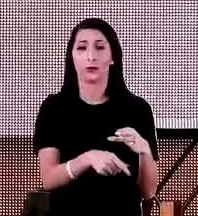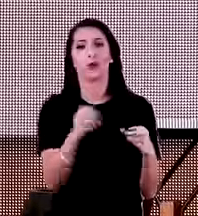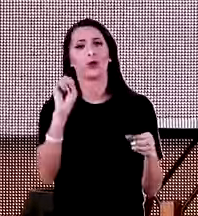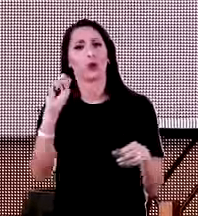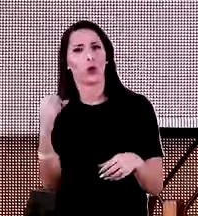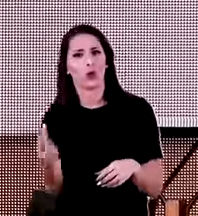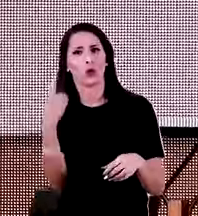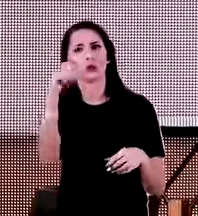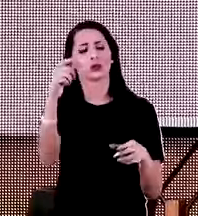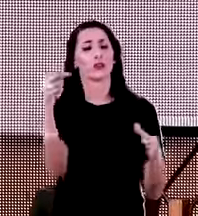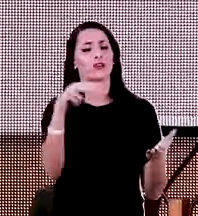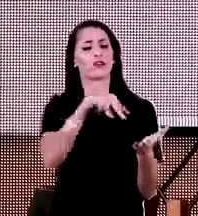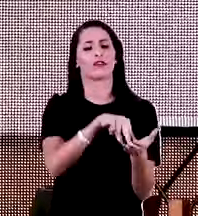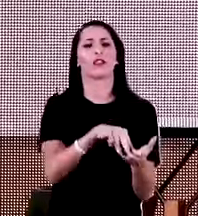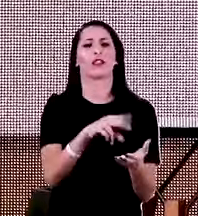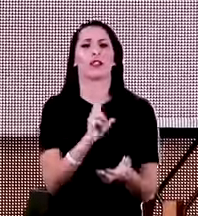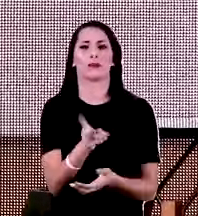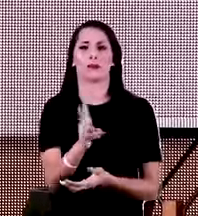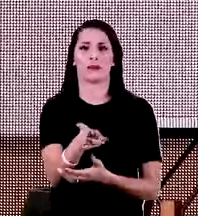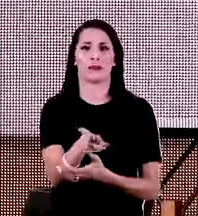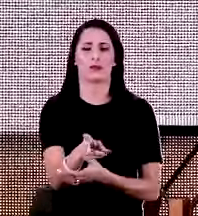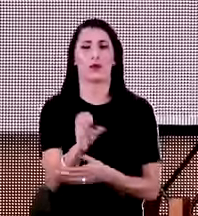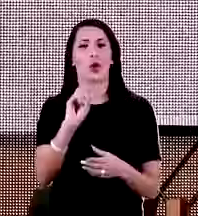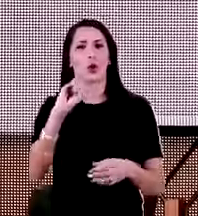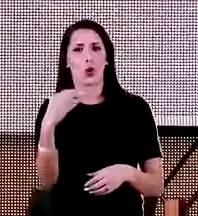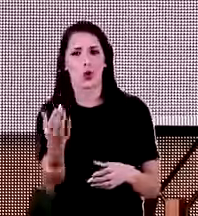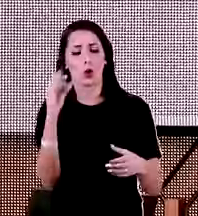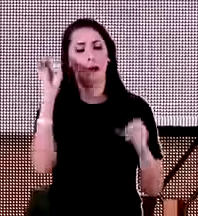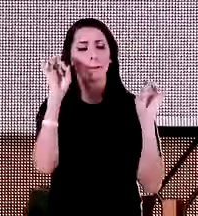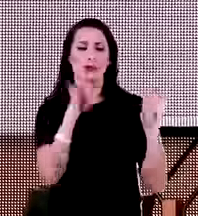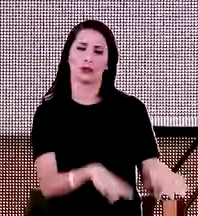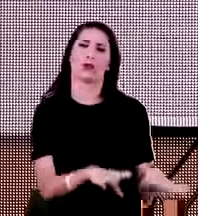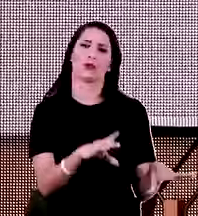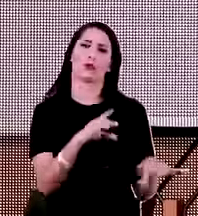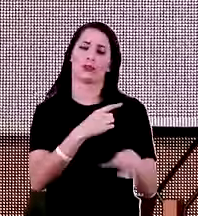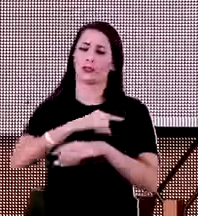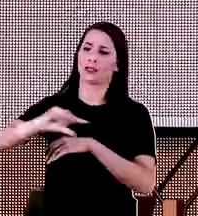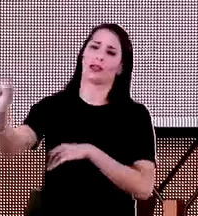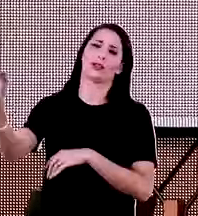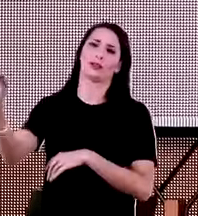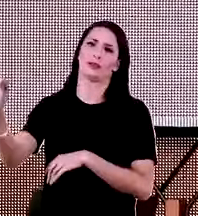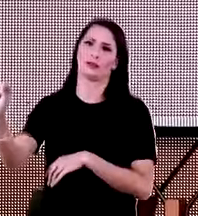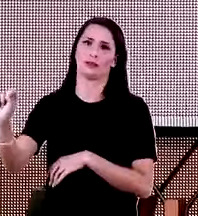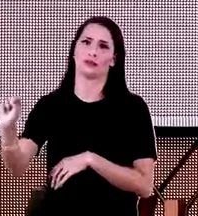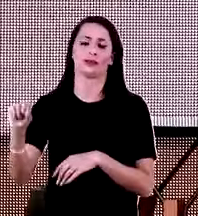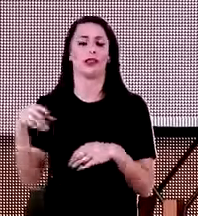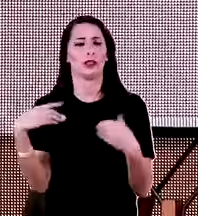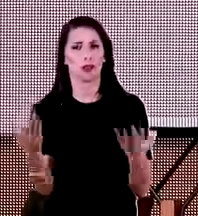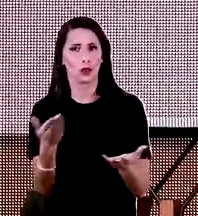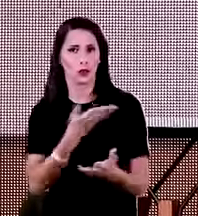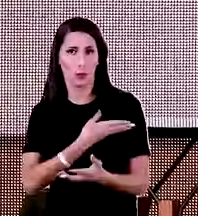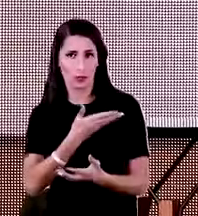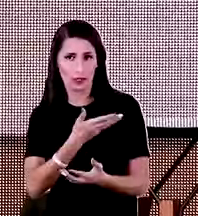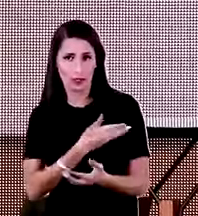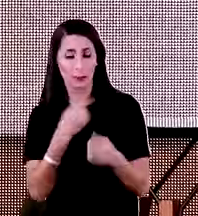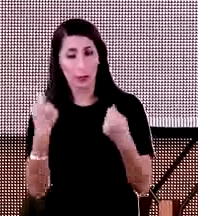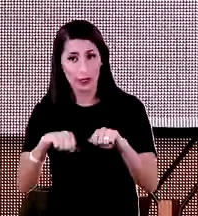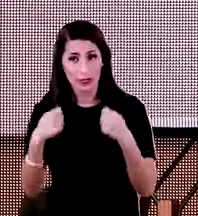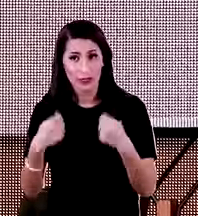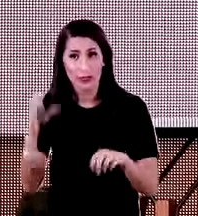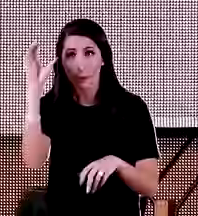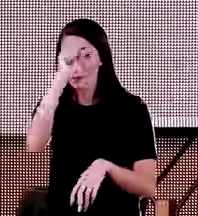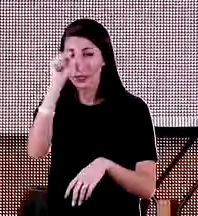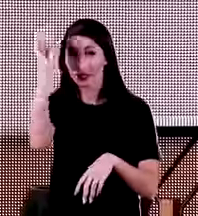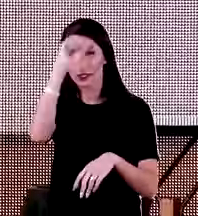o fim e resiste, ou você abandona e vai embora. E na nossa amizade, nós precisamos aprender a ficar e resistir